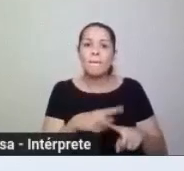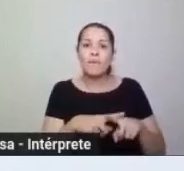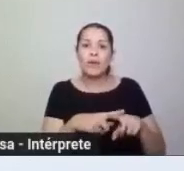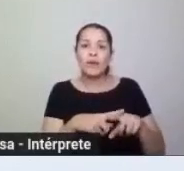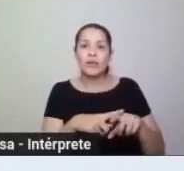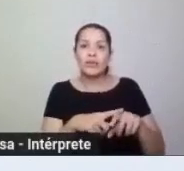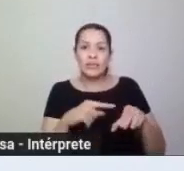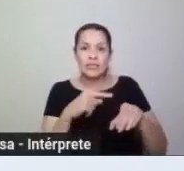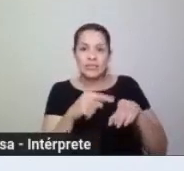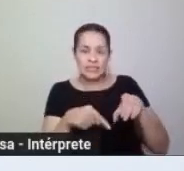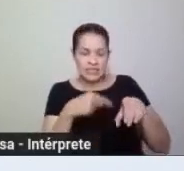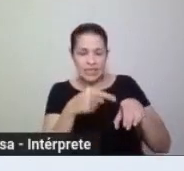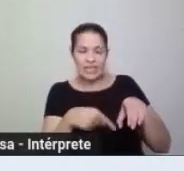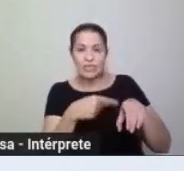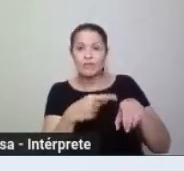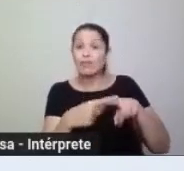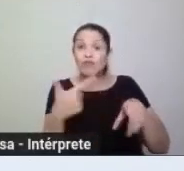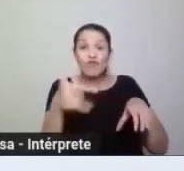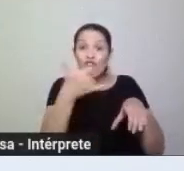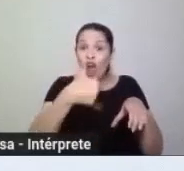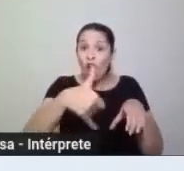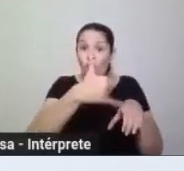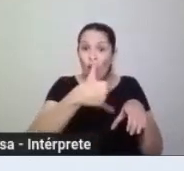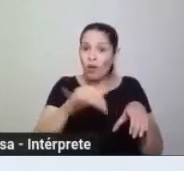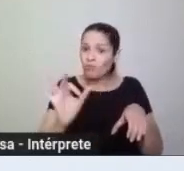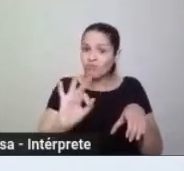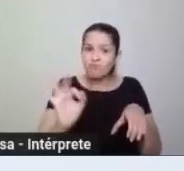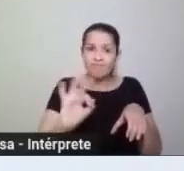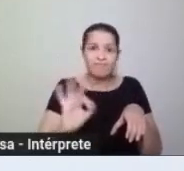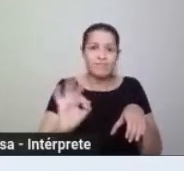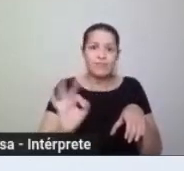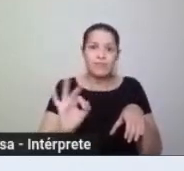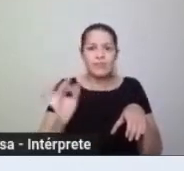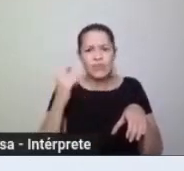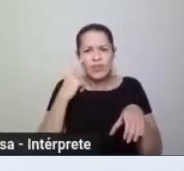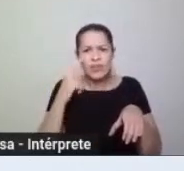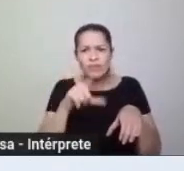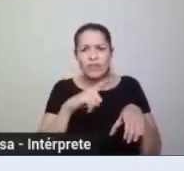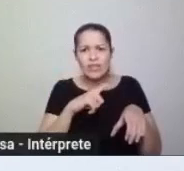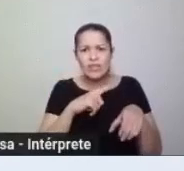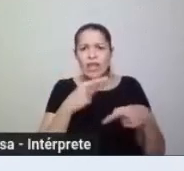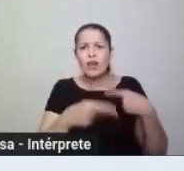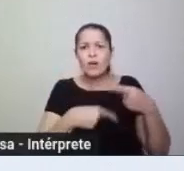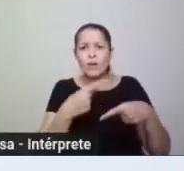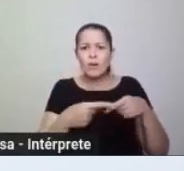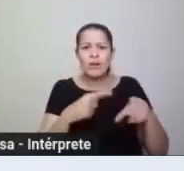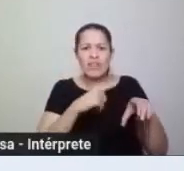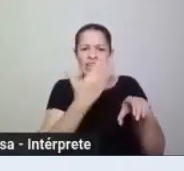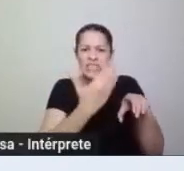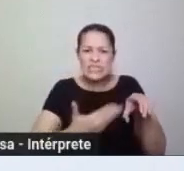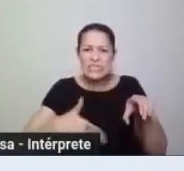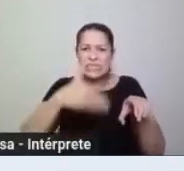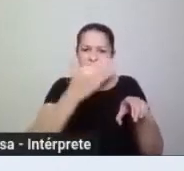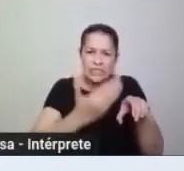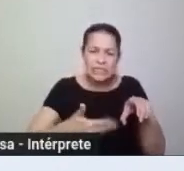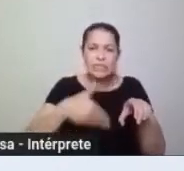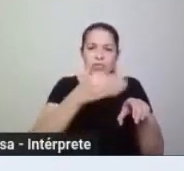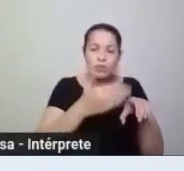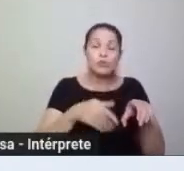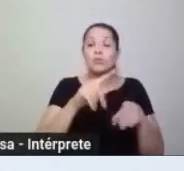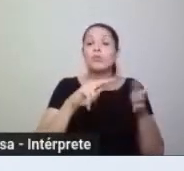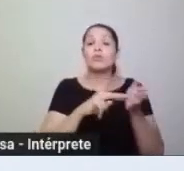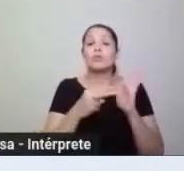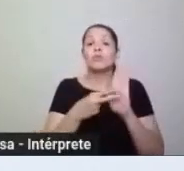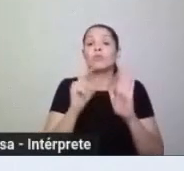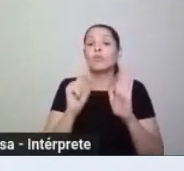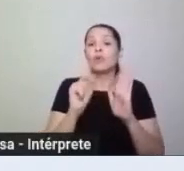da pista interna. E você vê também algumas ranhuras no elemento rolante. Isso é uma característica